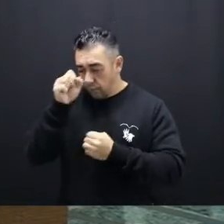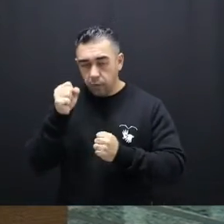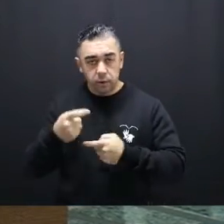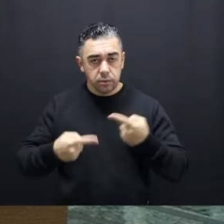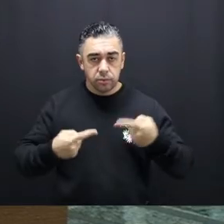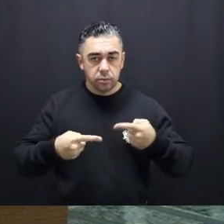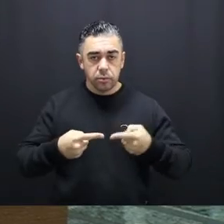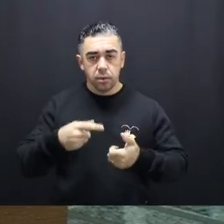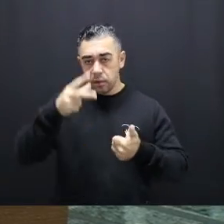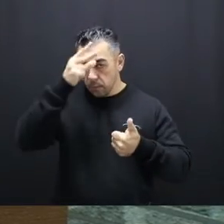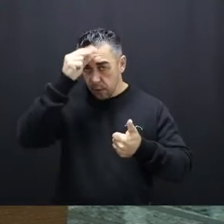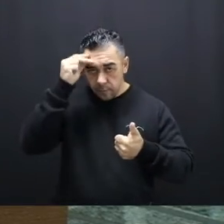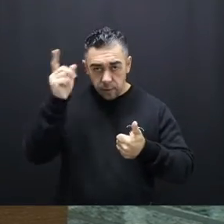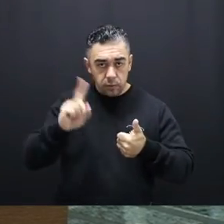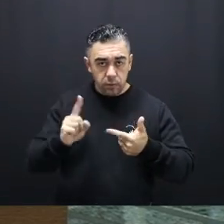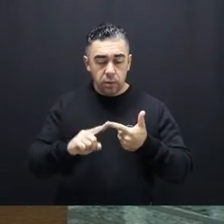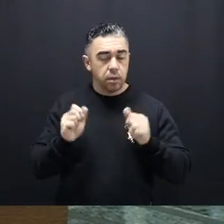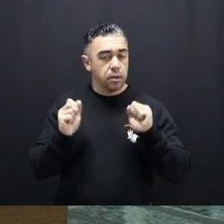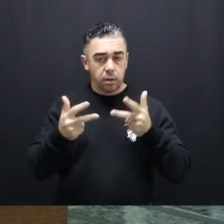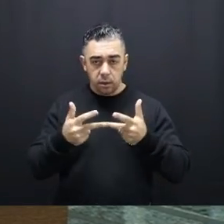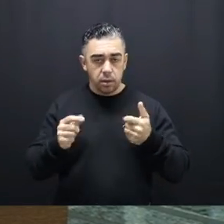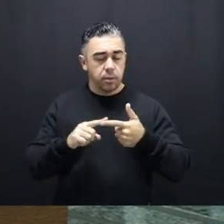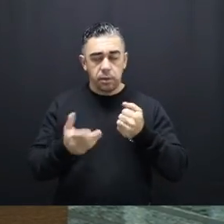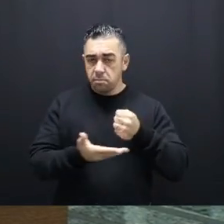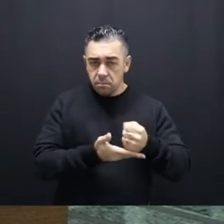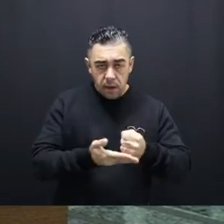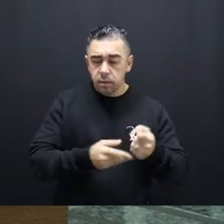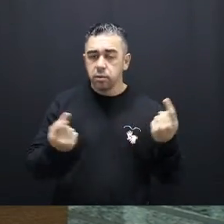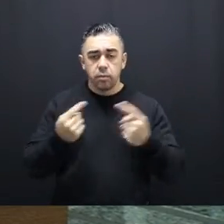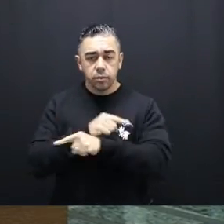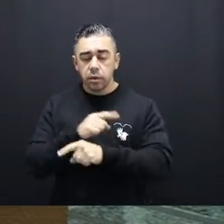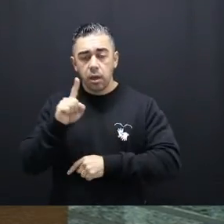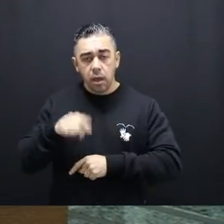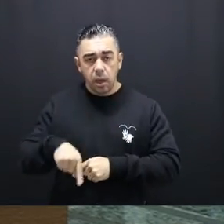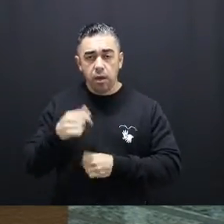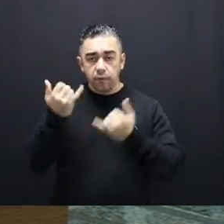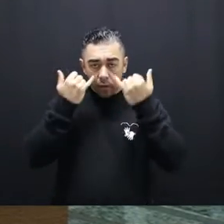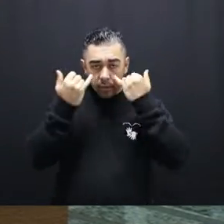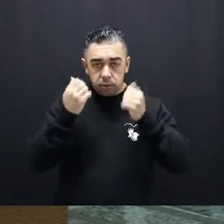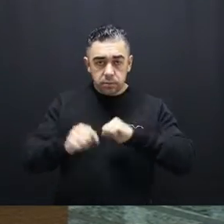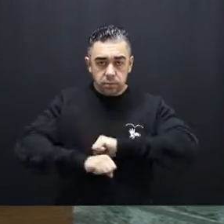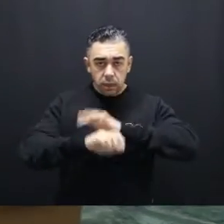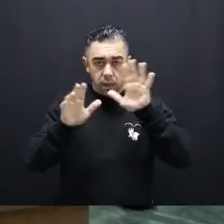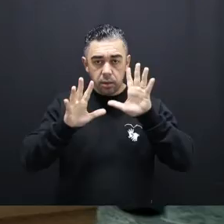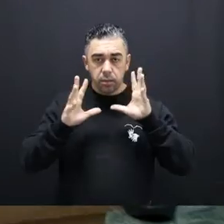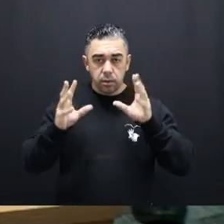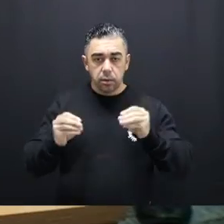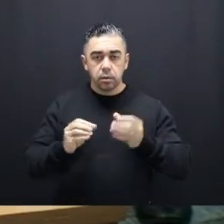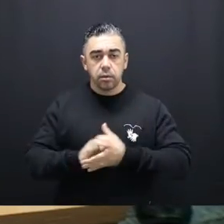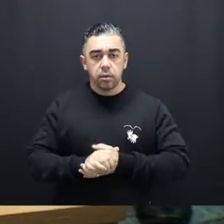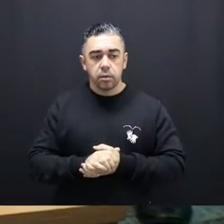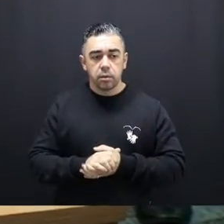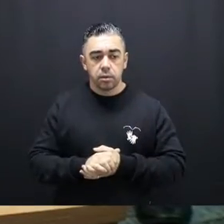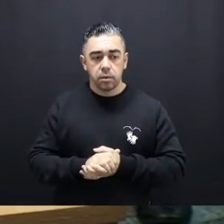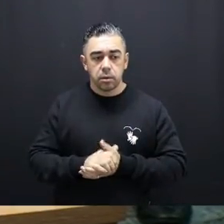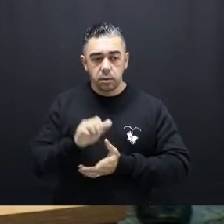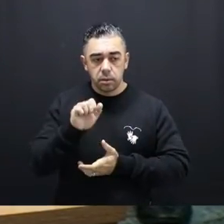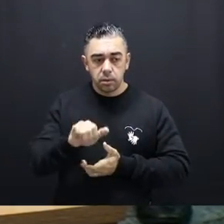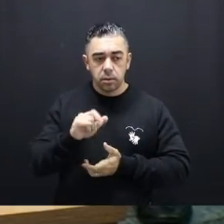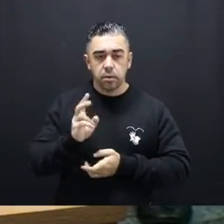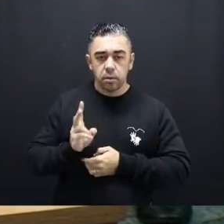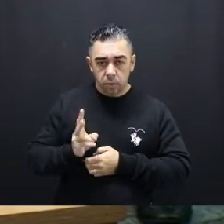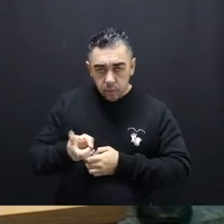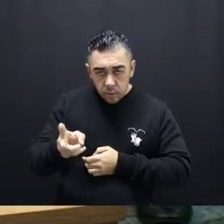Nem prefeitura nem câmera nem base em Oposição a informação ela tá aí ela tá para todo mundo pessoal que a gente